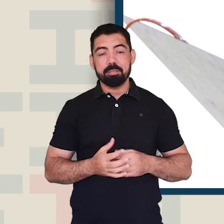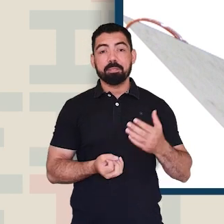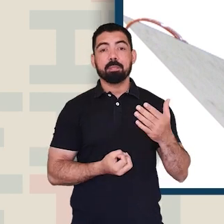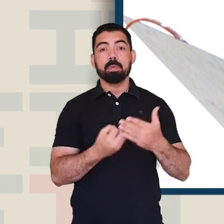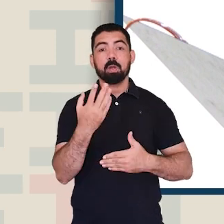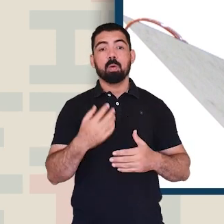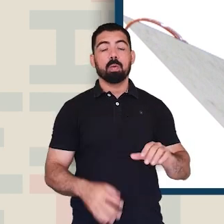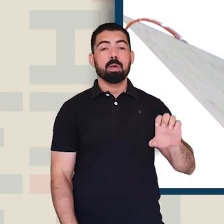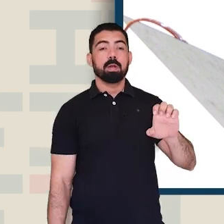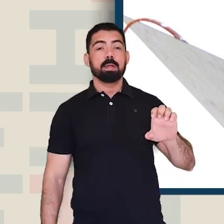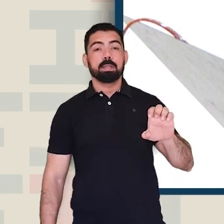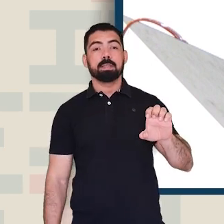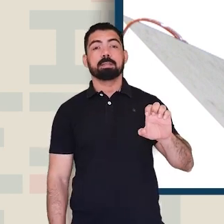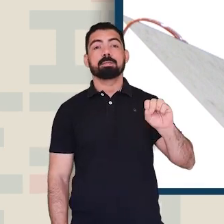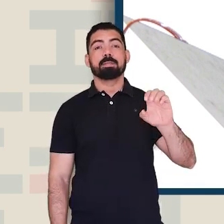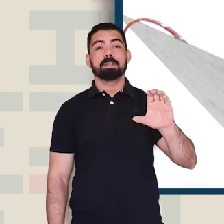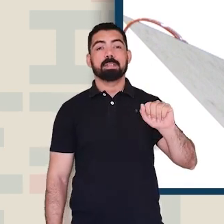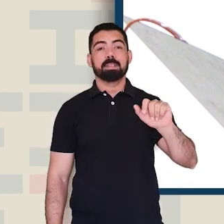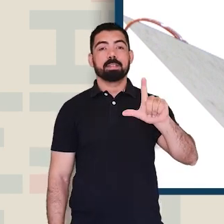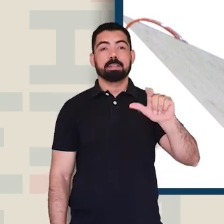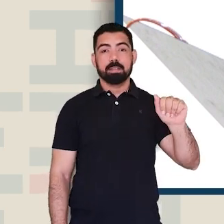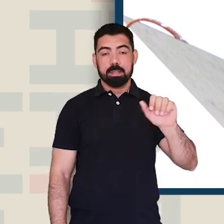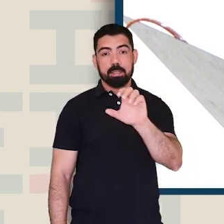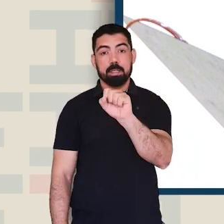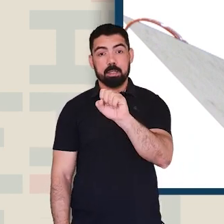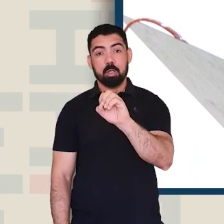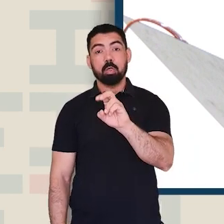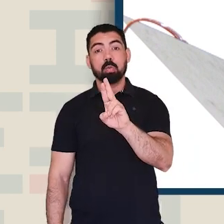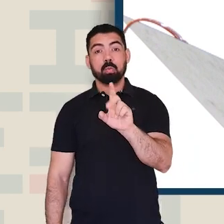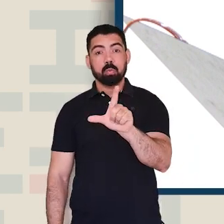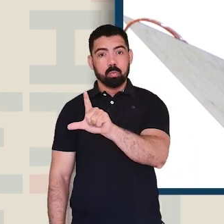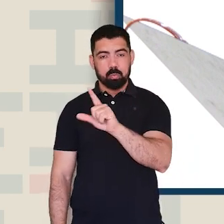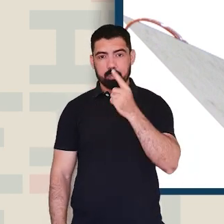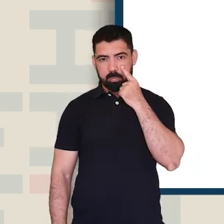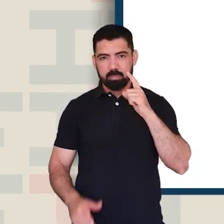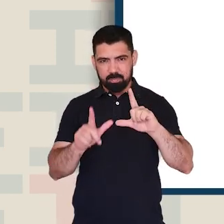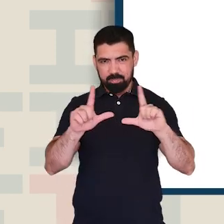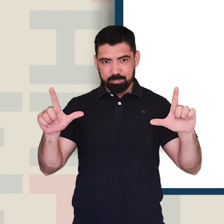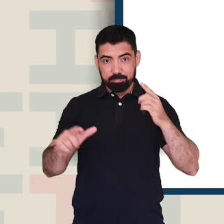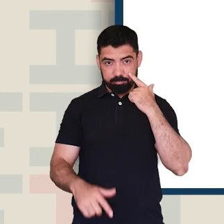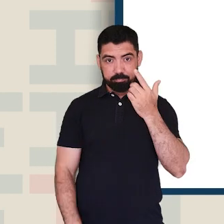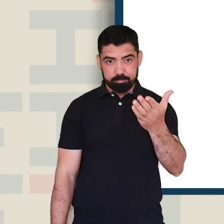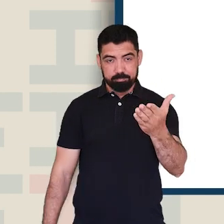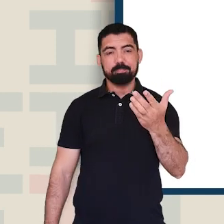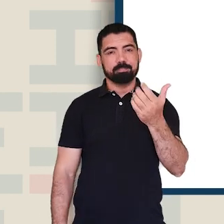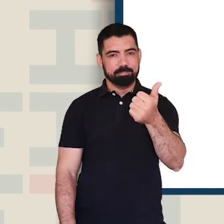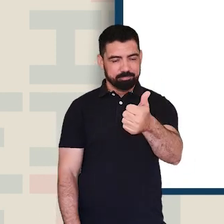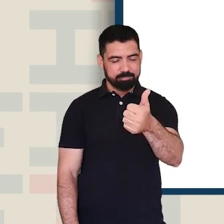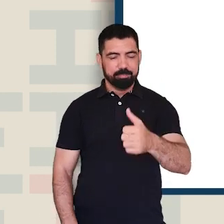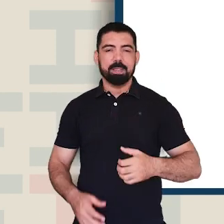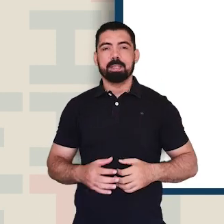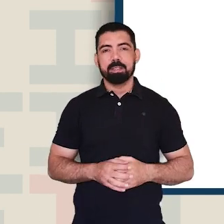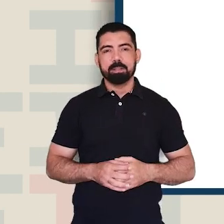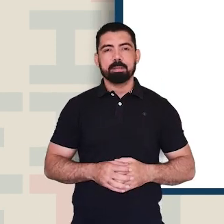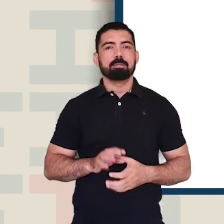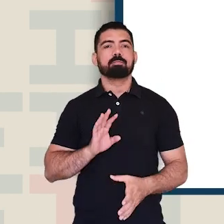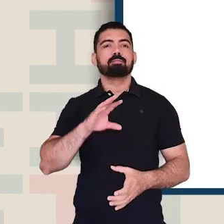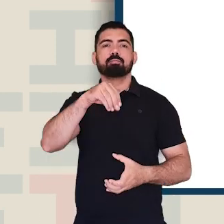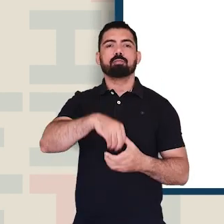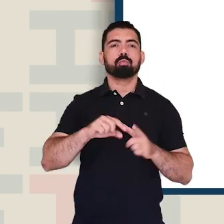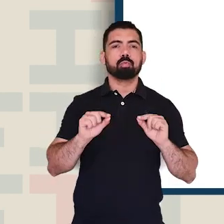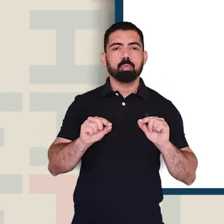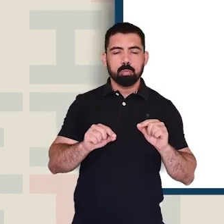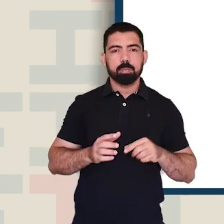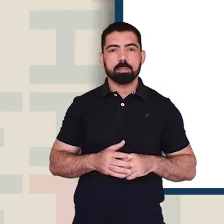criada a escala Soul, essa escala Soul. Coloca ela maior, por favor. Pronto. Ela consiste